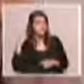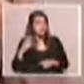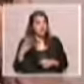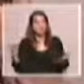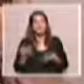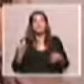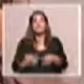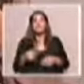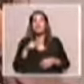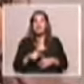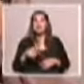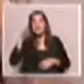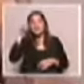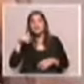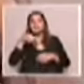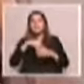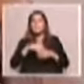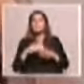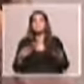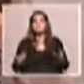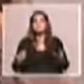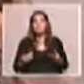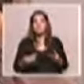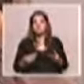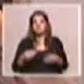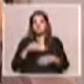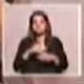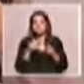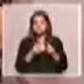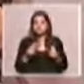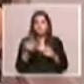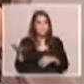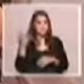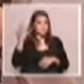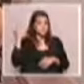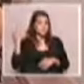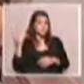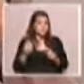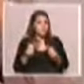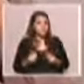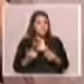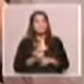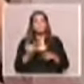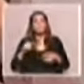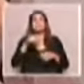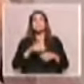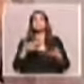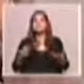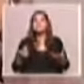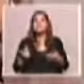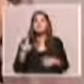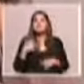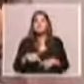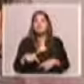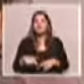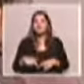realmente as propriedades deste leite são muito conceituadas, sobretudo porque nelas existem,